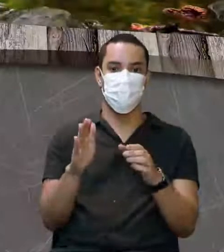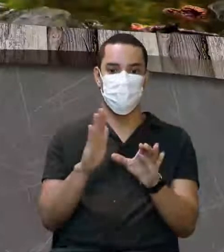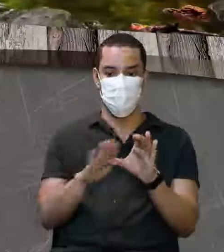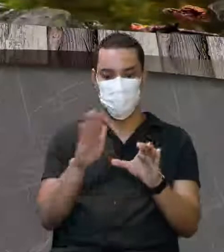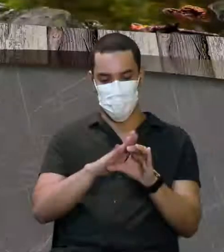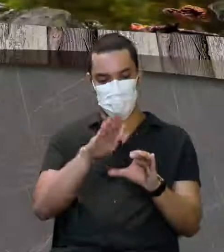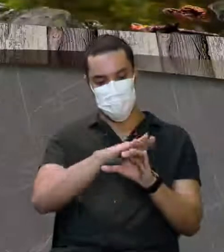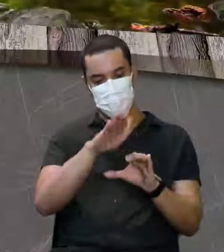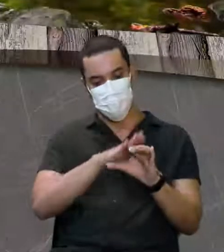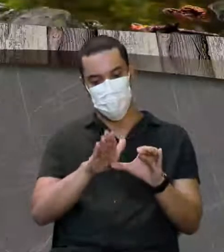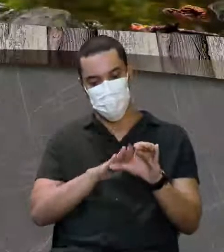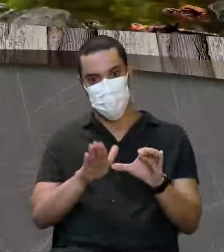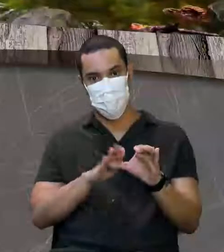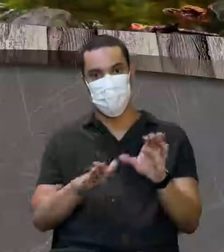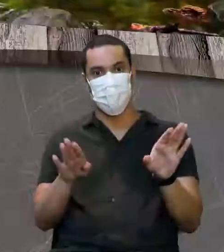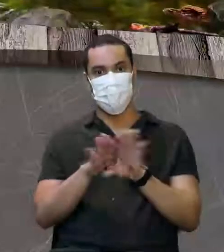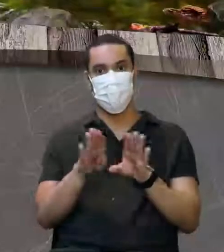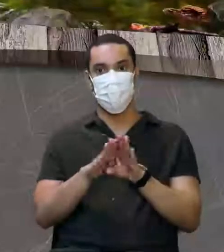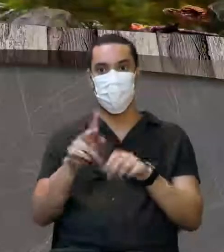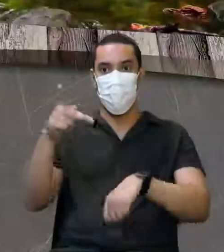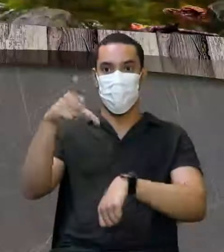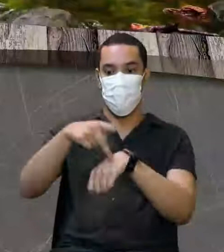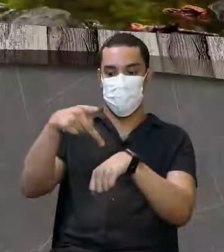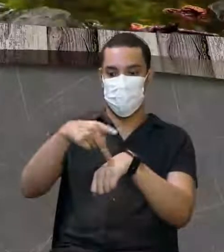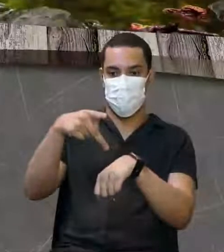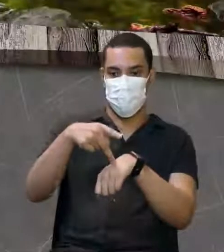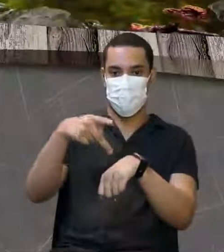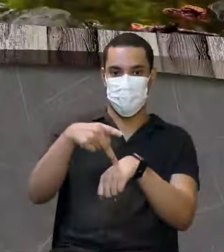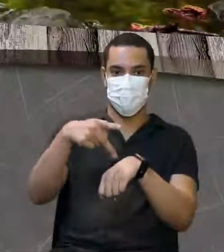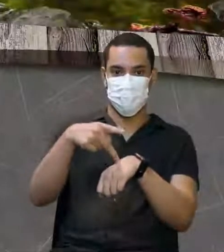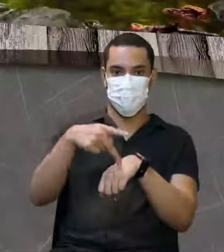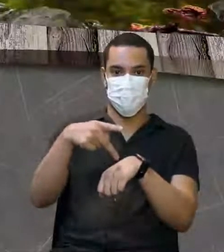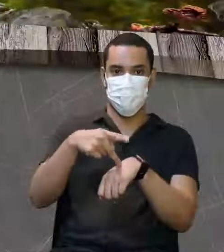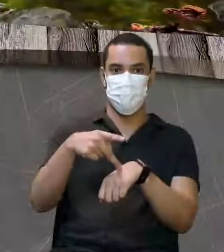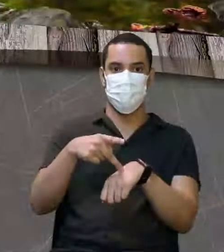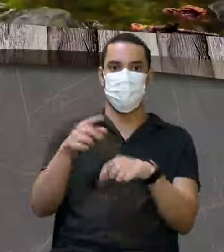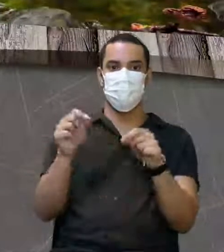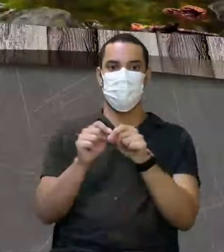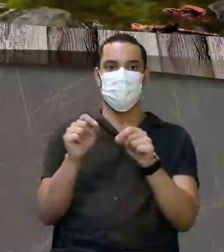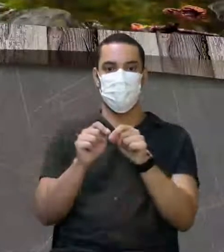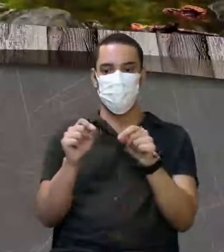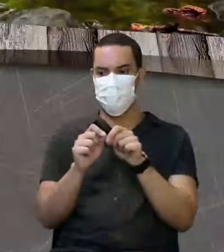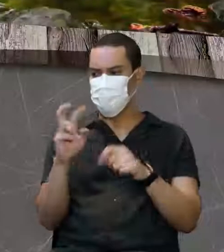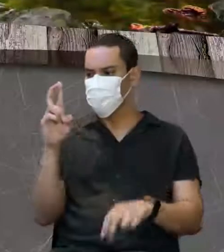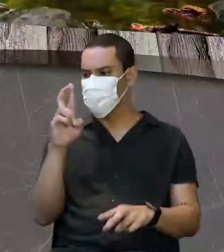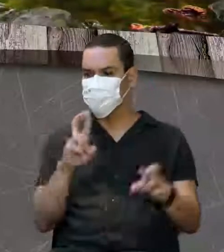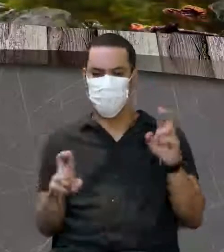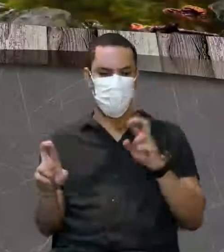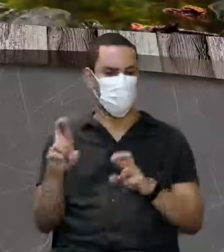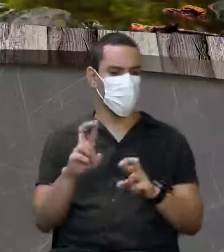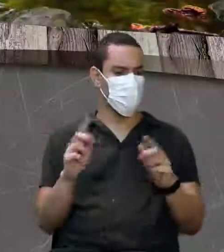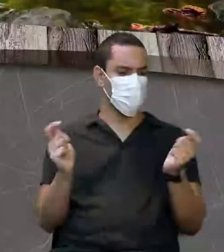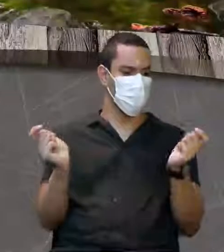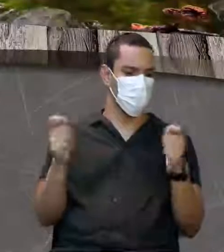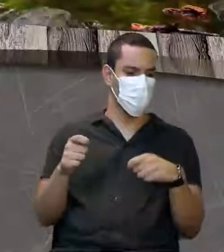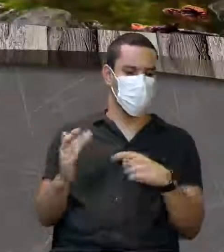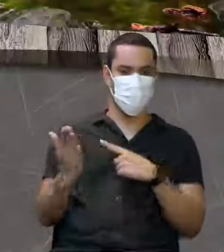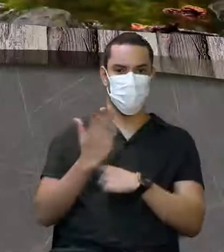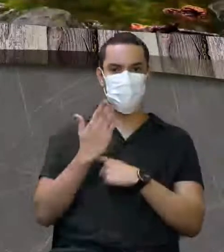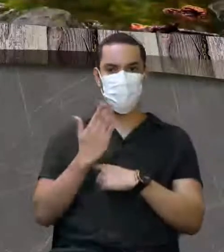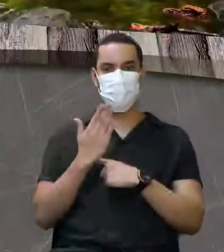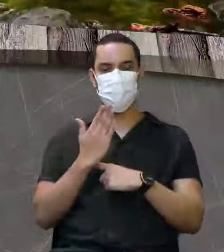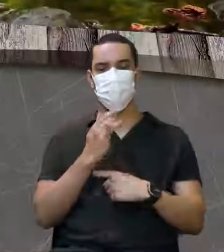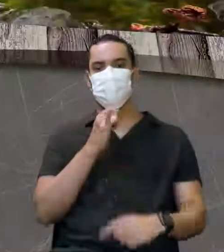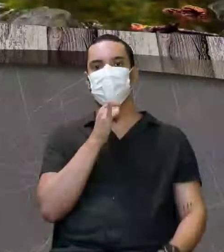esculpir alguma coisa na própria rocha, né? Nas pedras, para ficar pontiaguda. Eles iam observando aquilo que poderia, no caso,